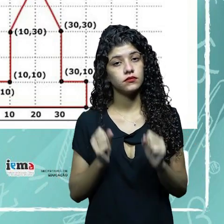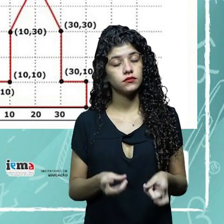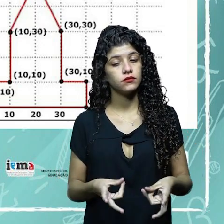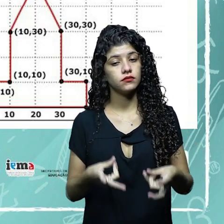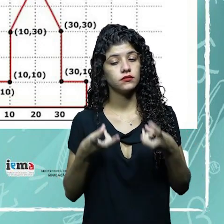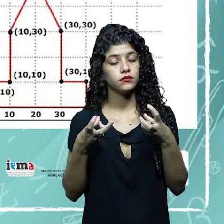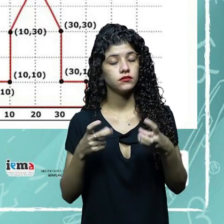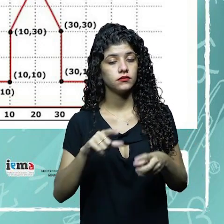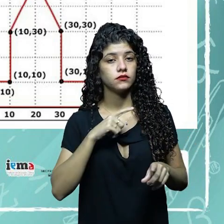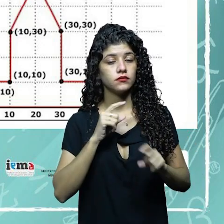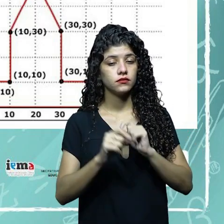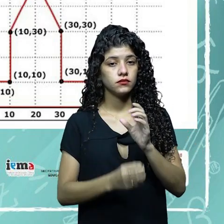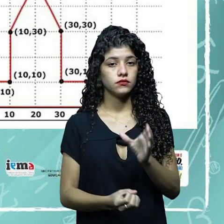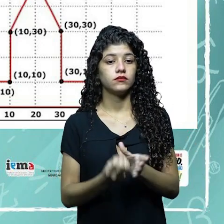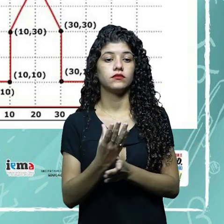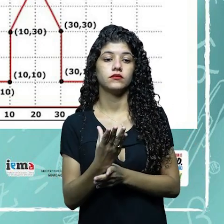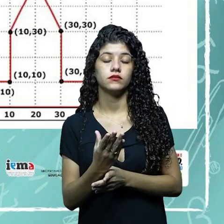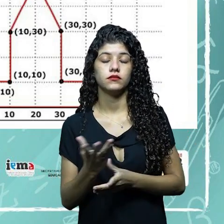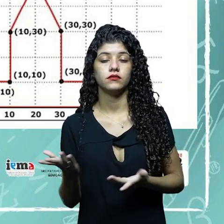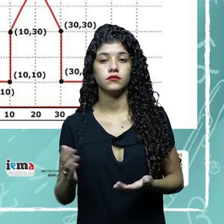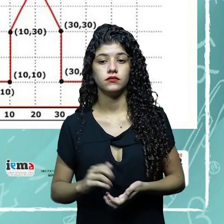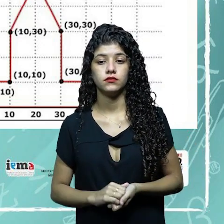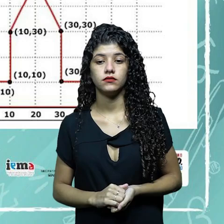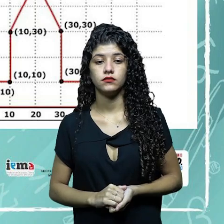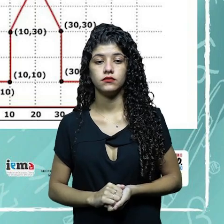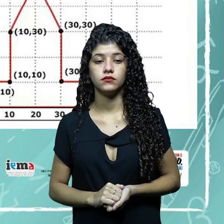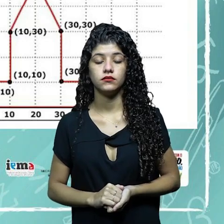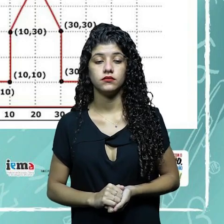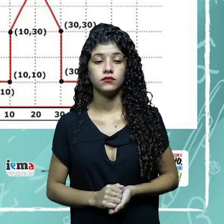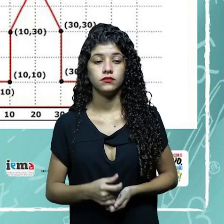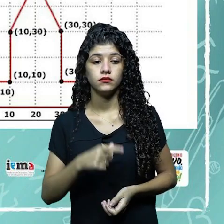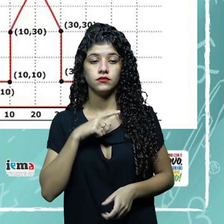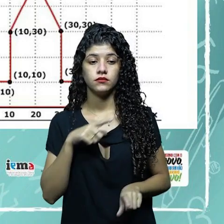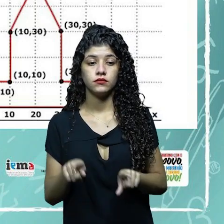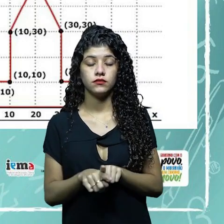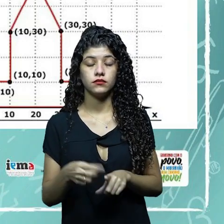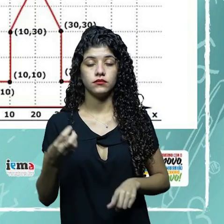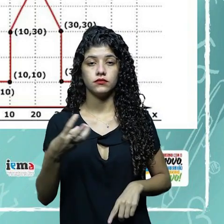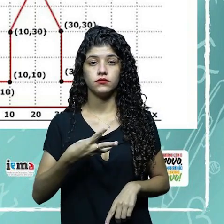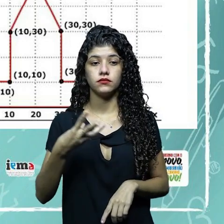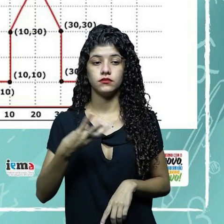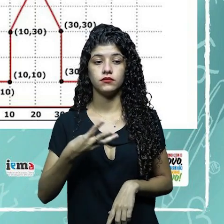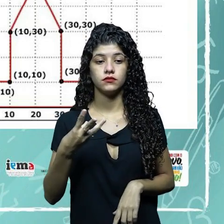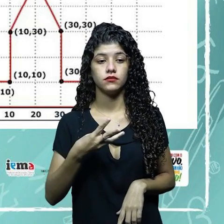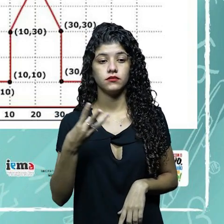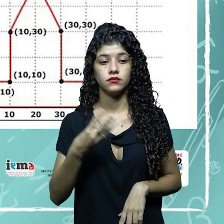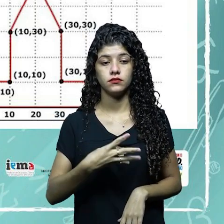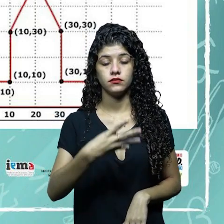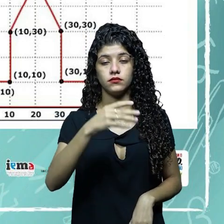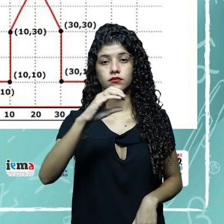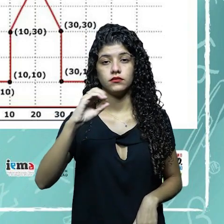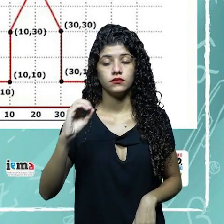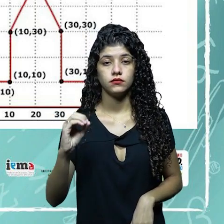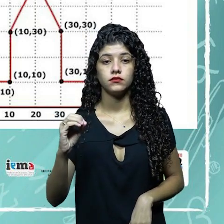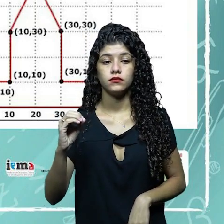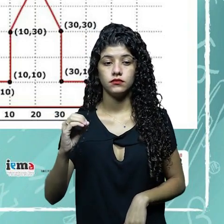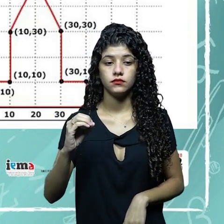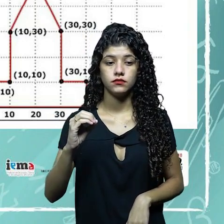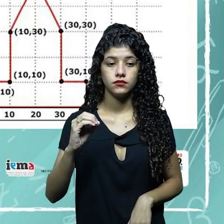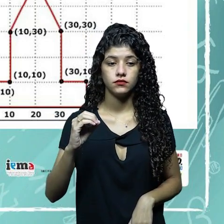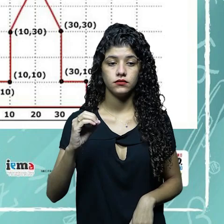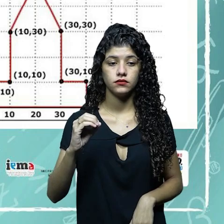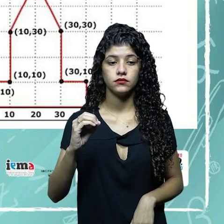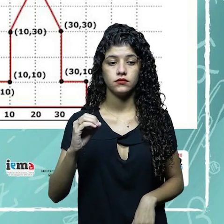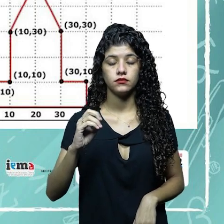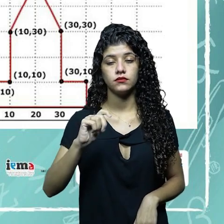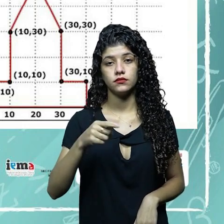dessa forma. Aí eu tenho no terceiro ponto aí 40, eu continuo no 40, aqui no meu plano,